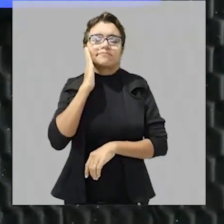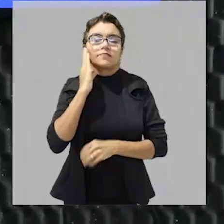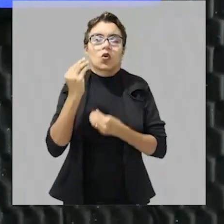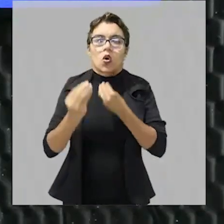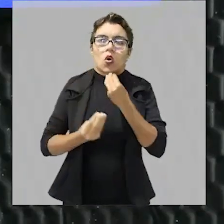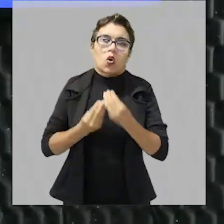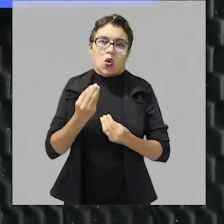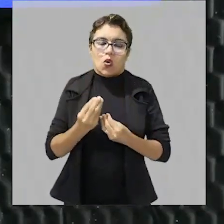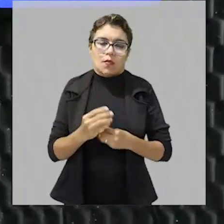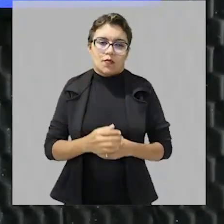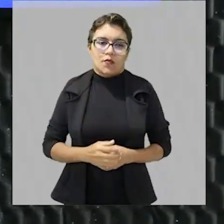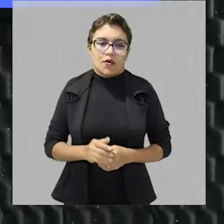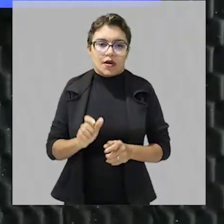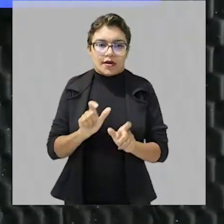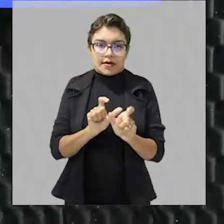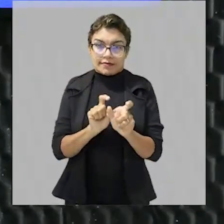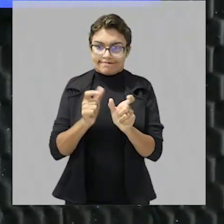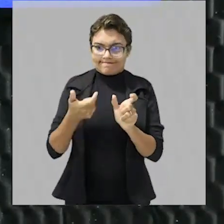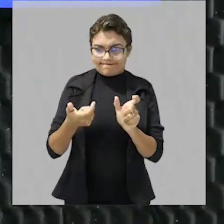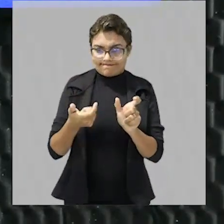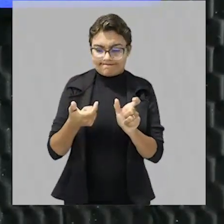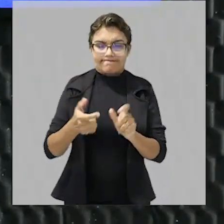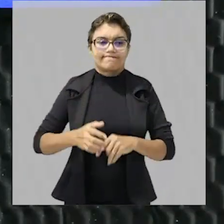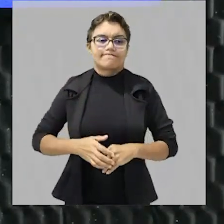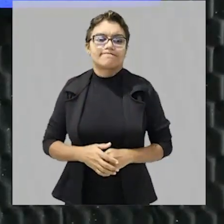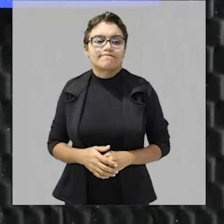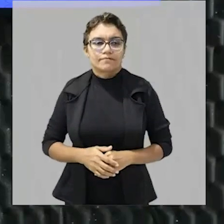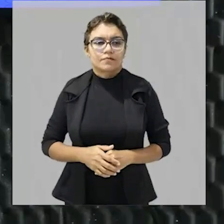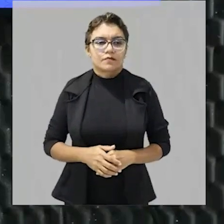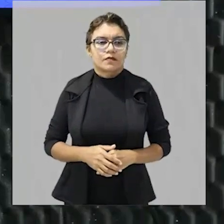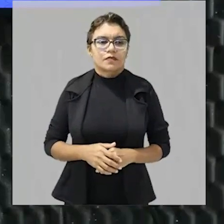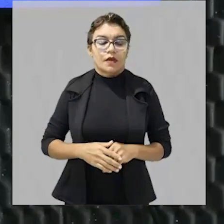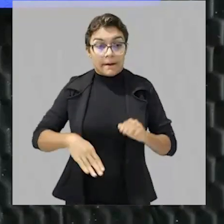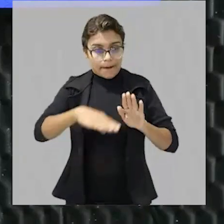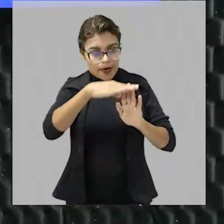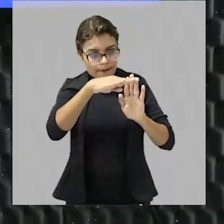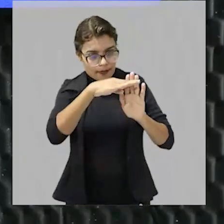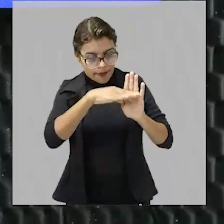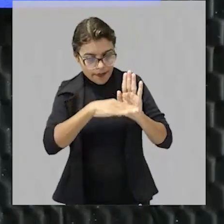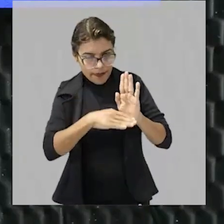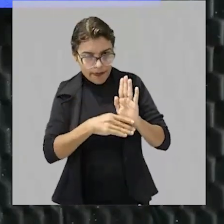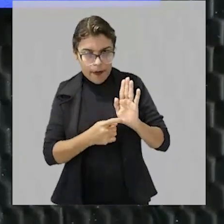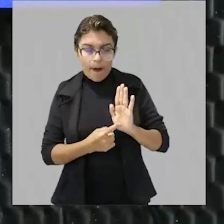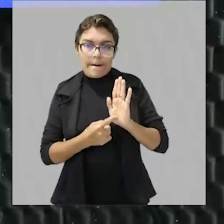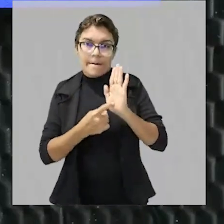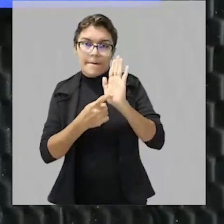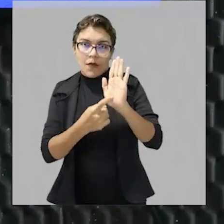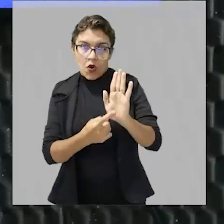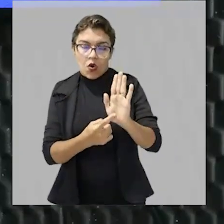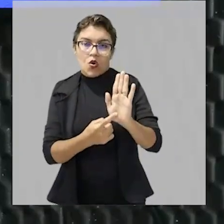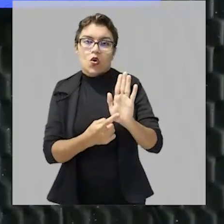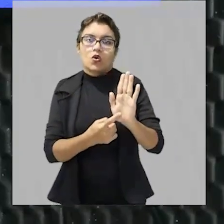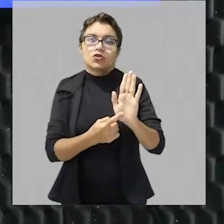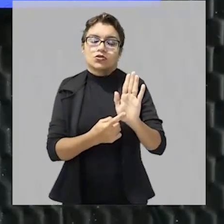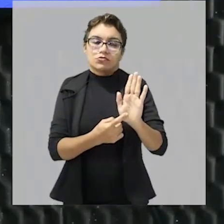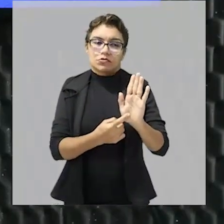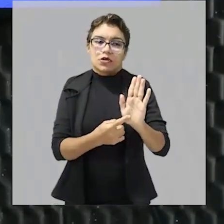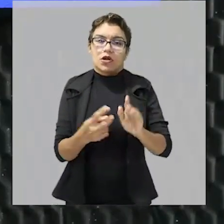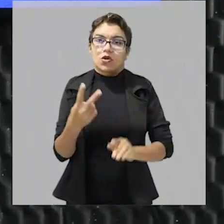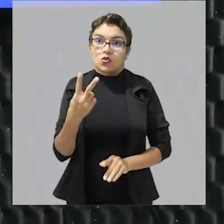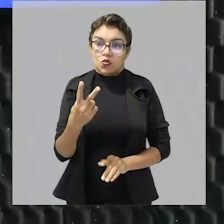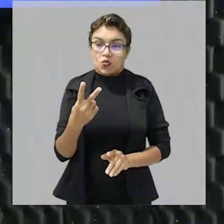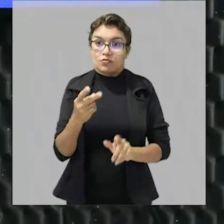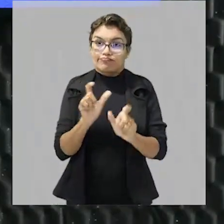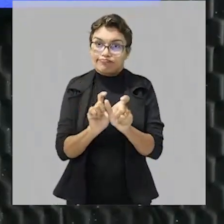contexto. Estilo, peculiar, adequado ou característico. Mais